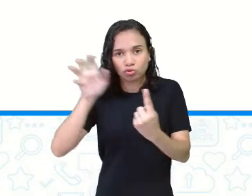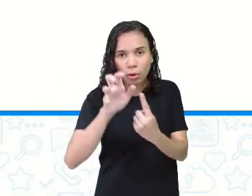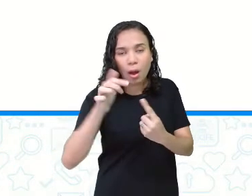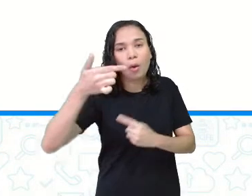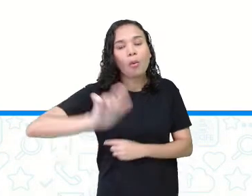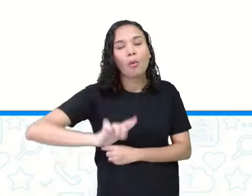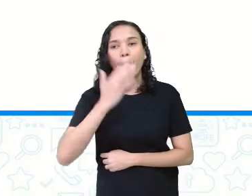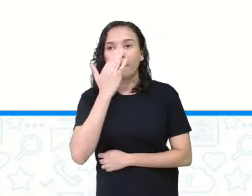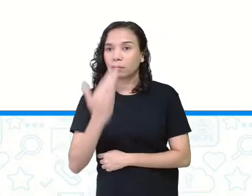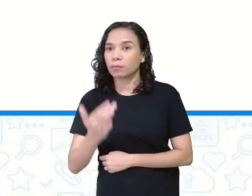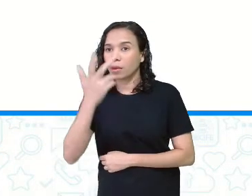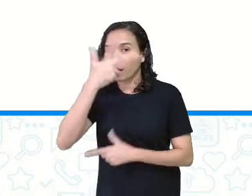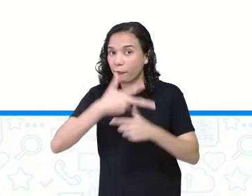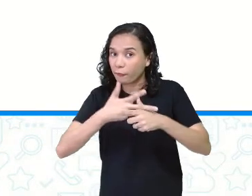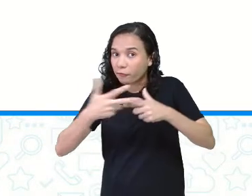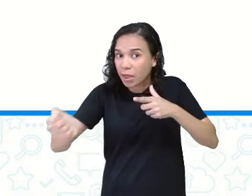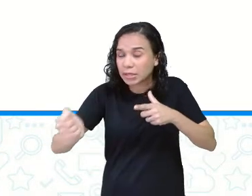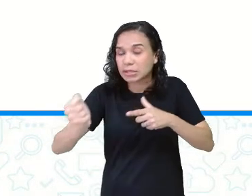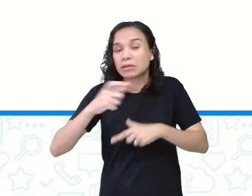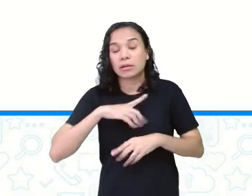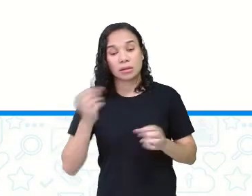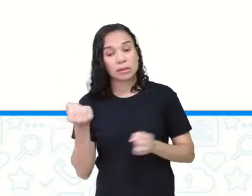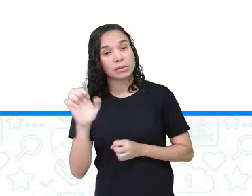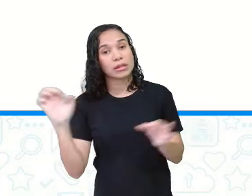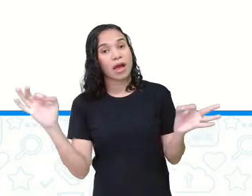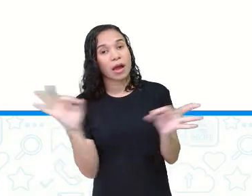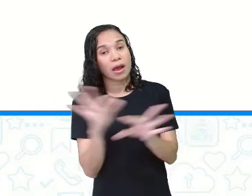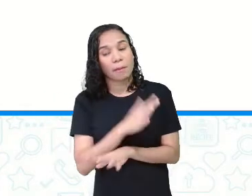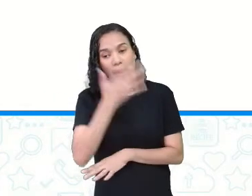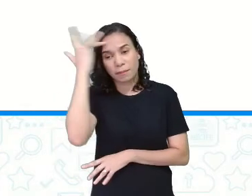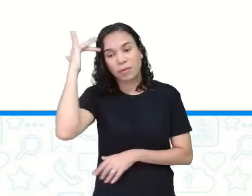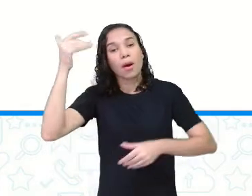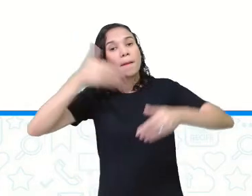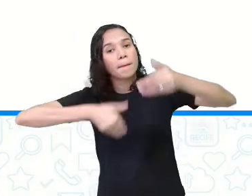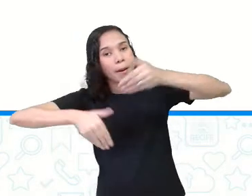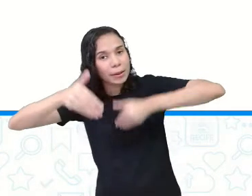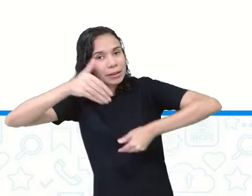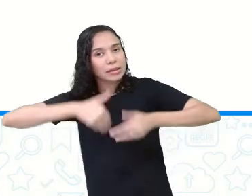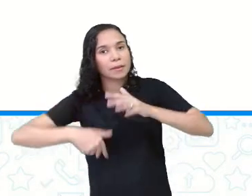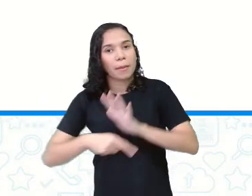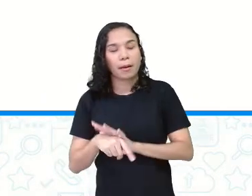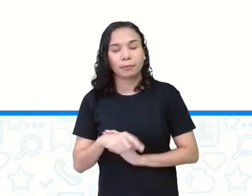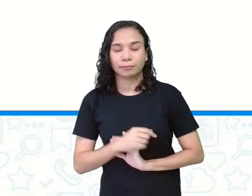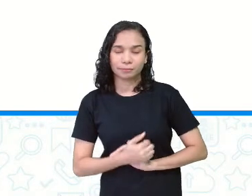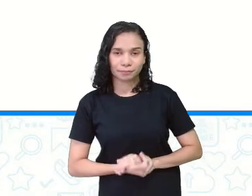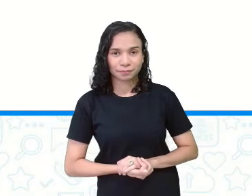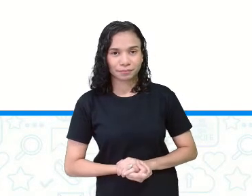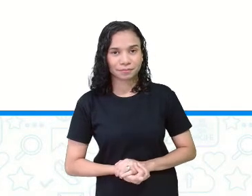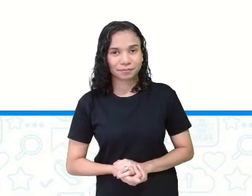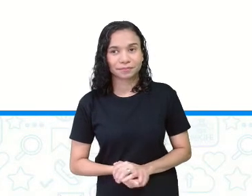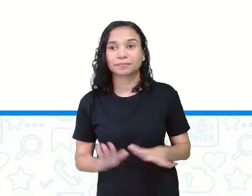time. Vence o jogo quando acabarem os participantes do outro time.